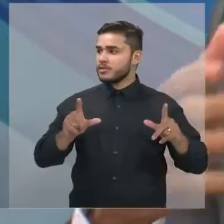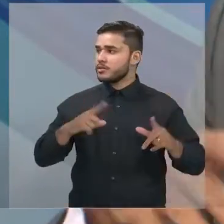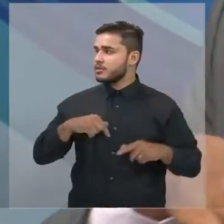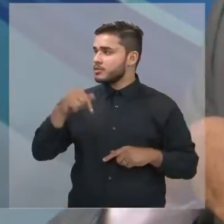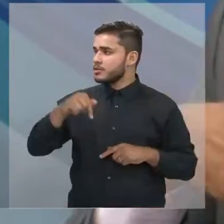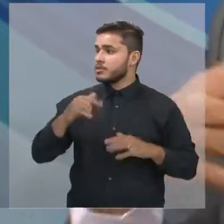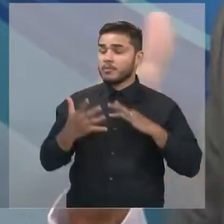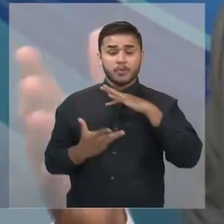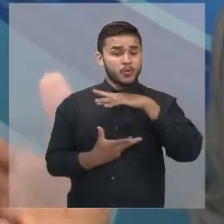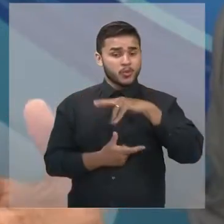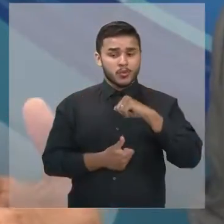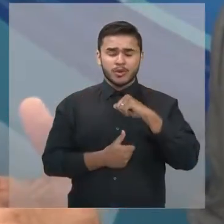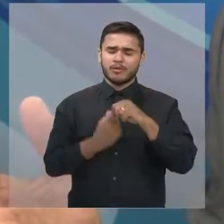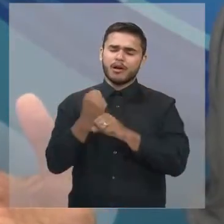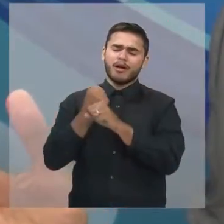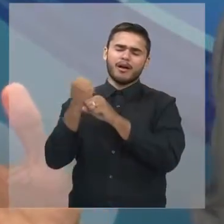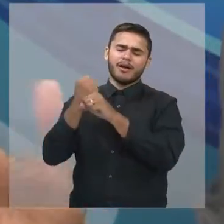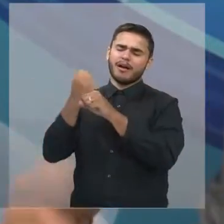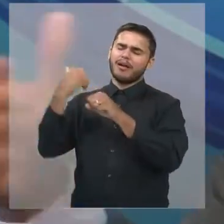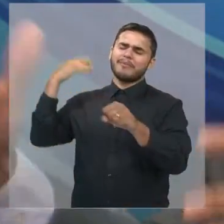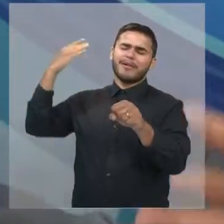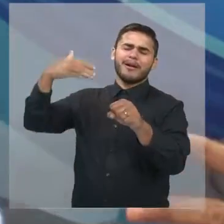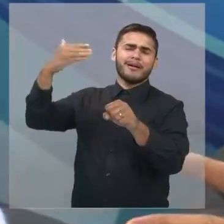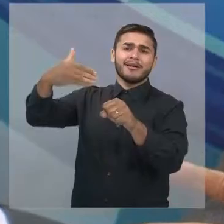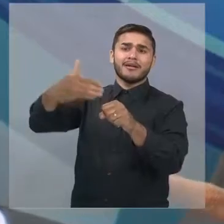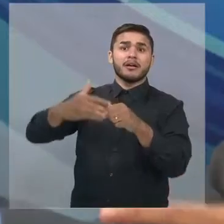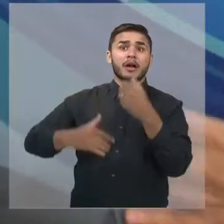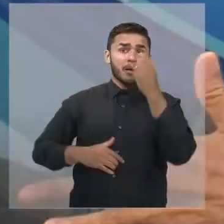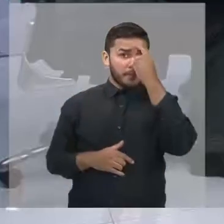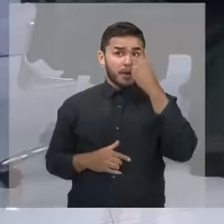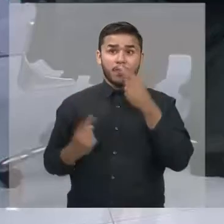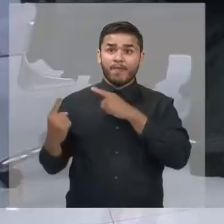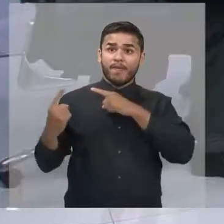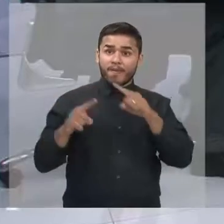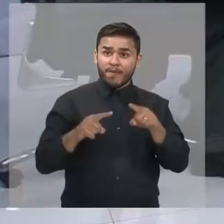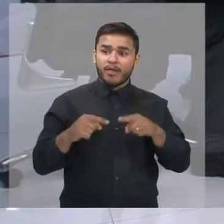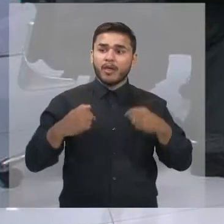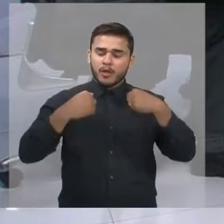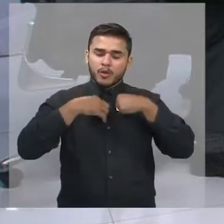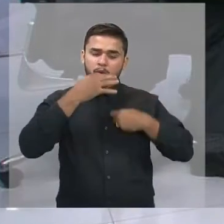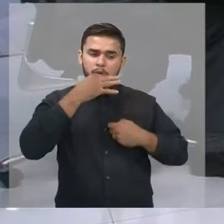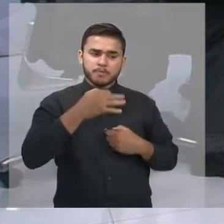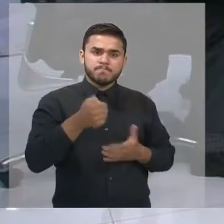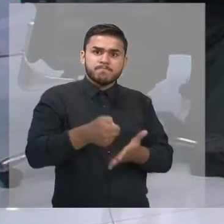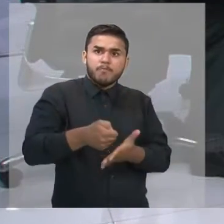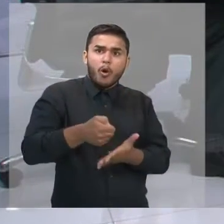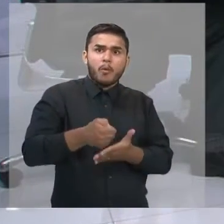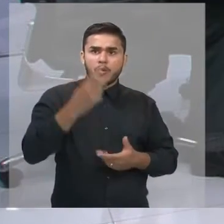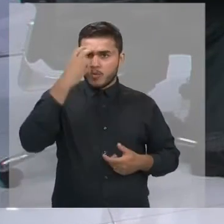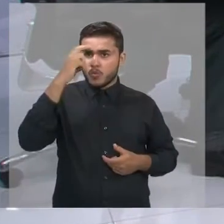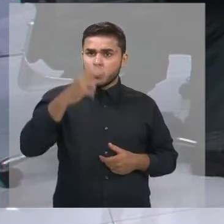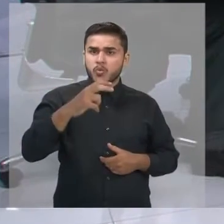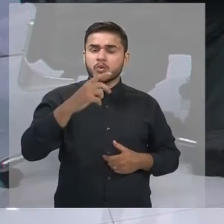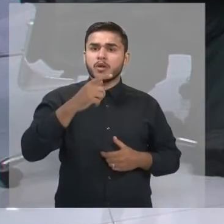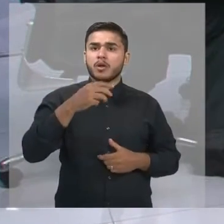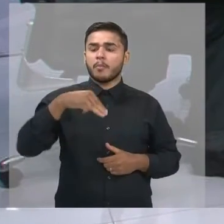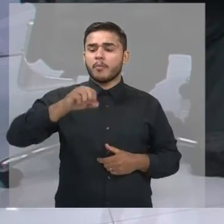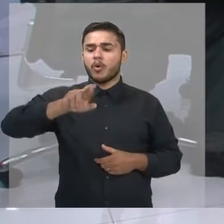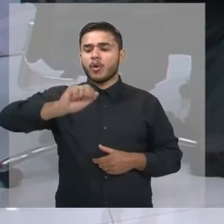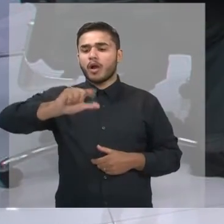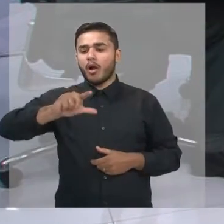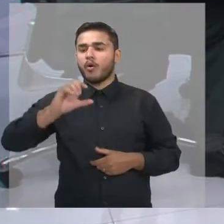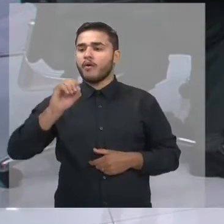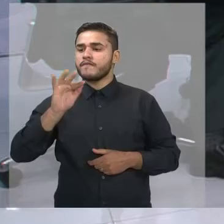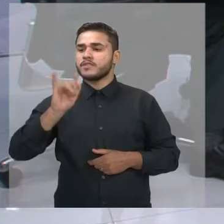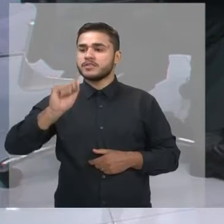realidade universal, multimilenar. Então, demonizar isso é o que eu chamo de forçação de barra para impor uma moral oficial. Eu acho que nós temos